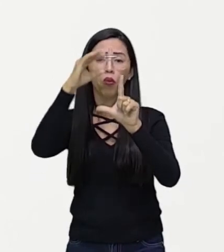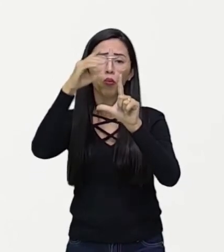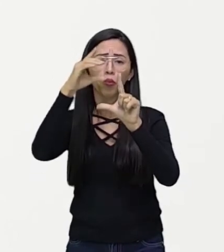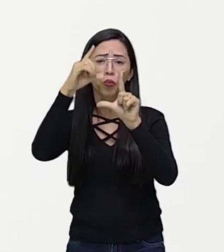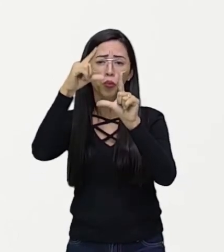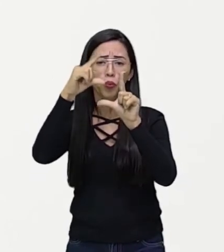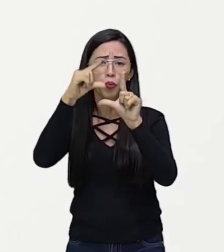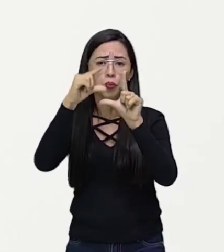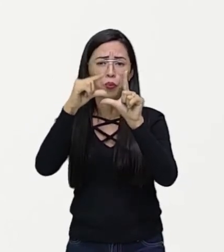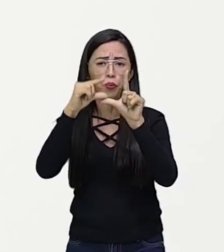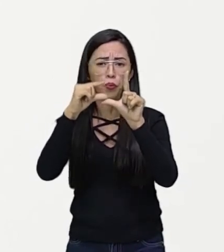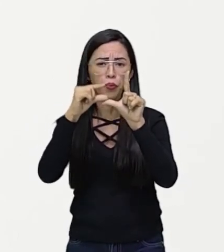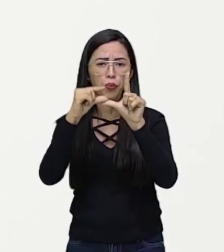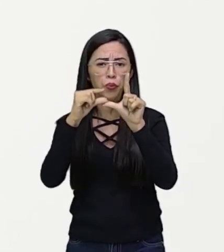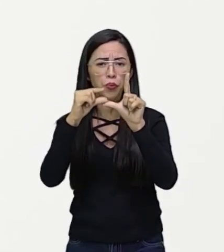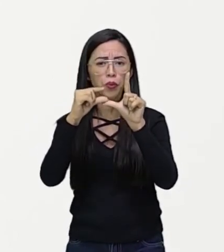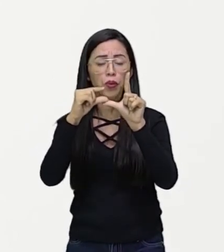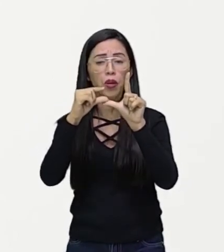Submúltiplos,